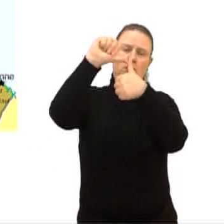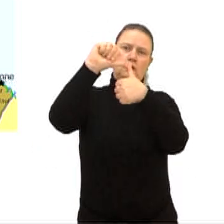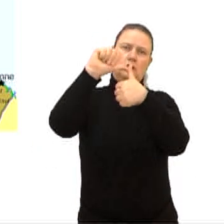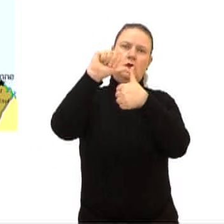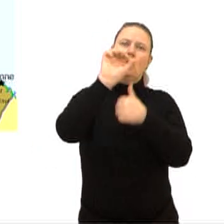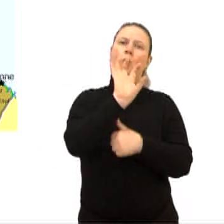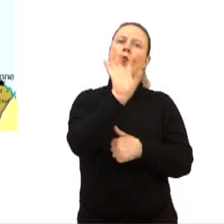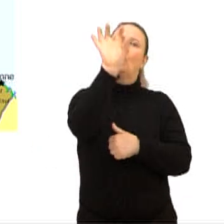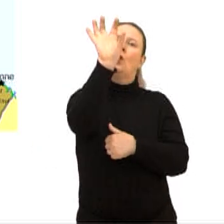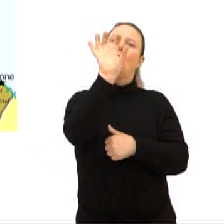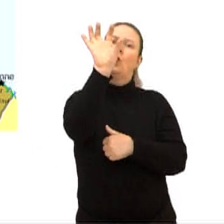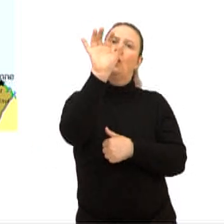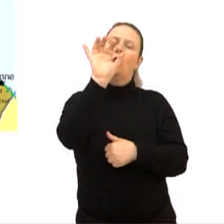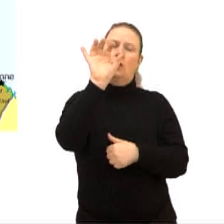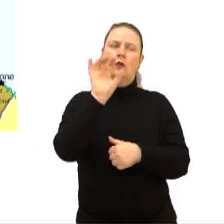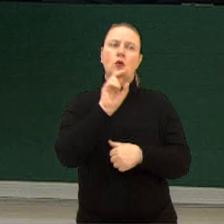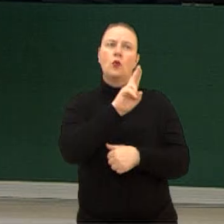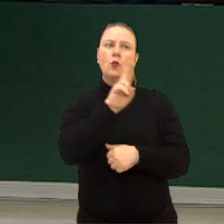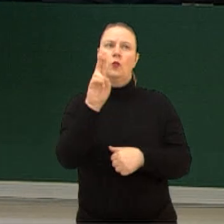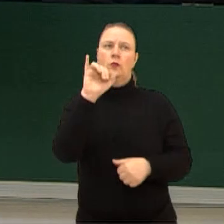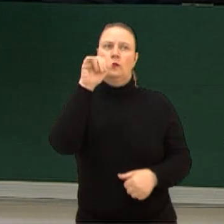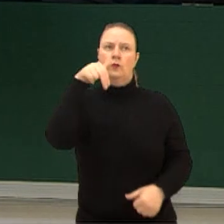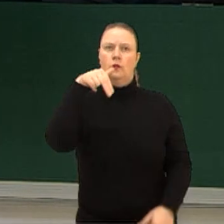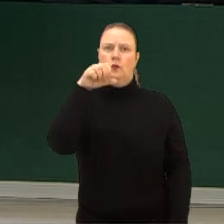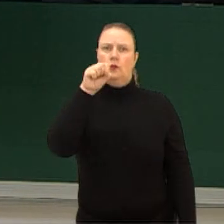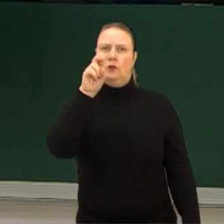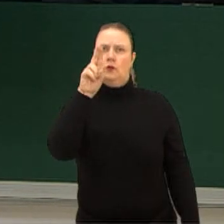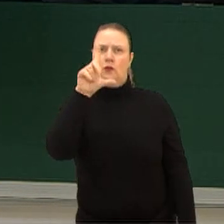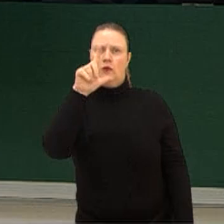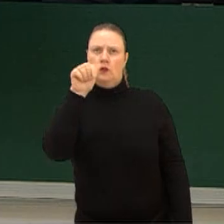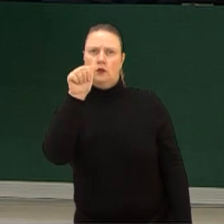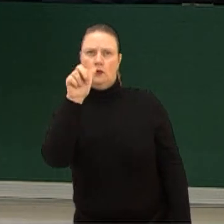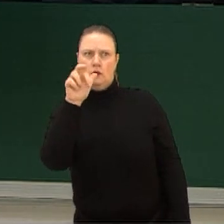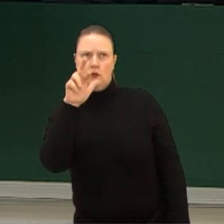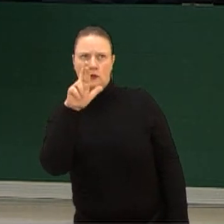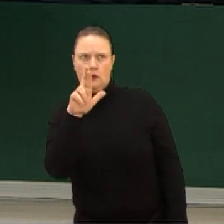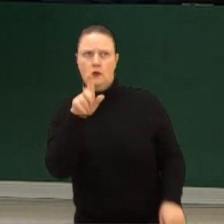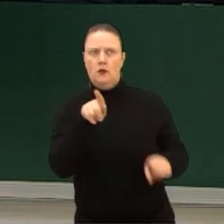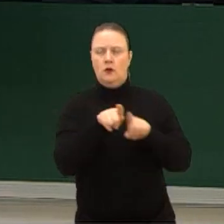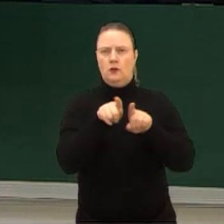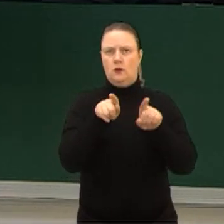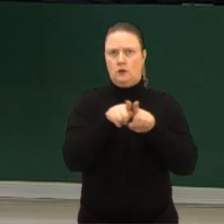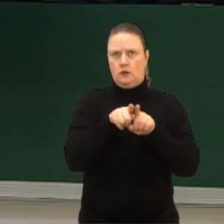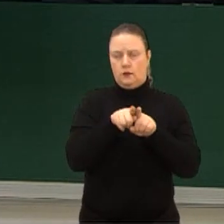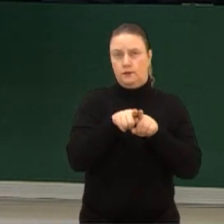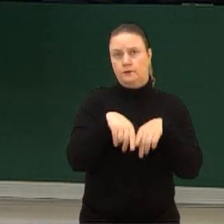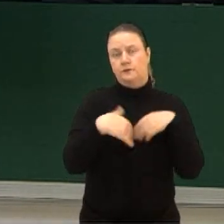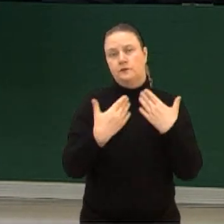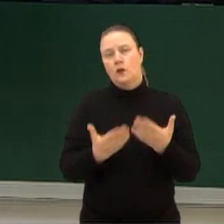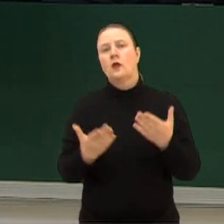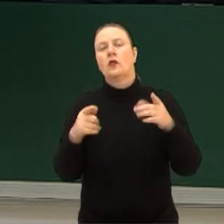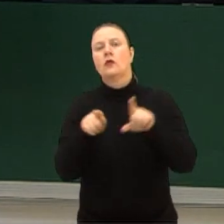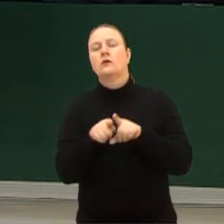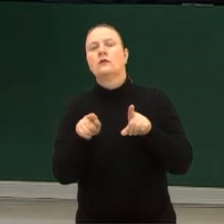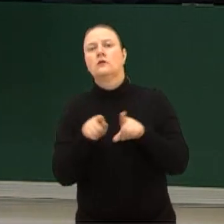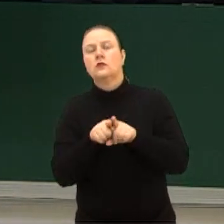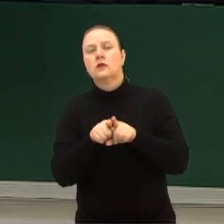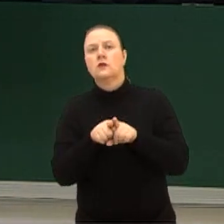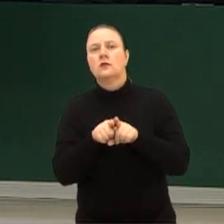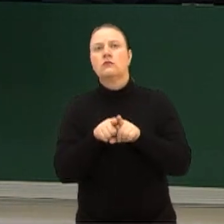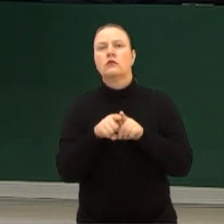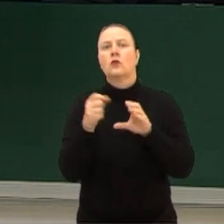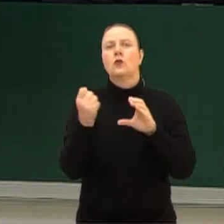nós chamamos de insular, né? Continental aqui, do aspecto